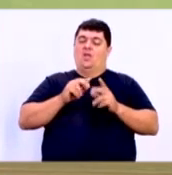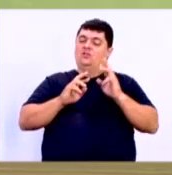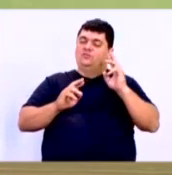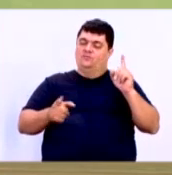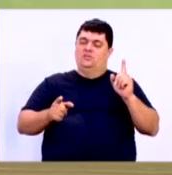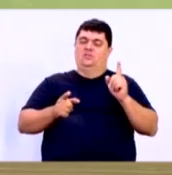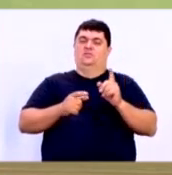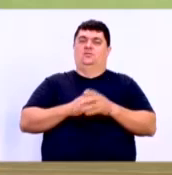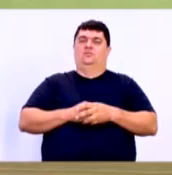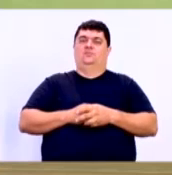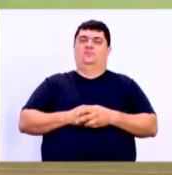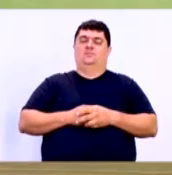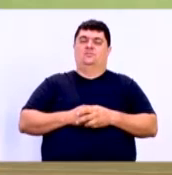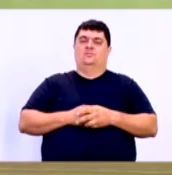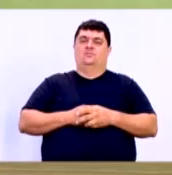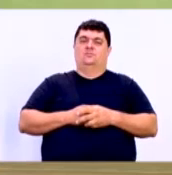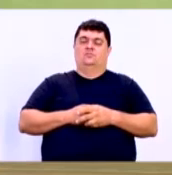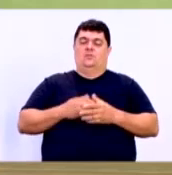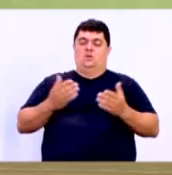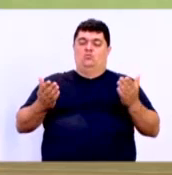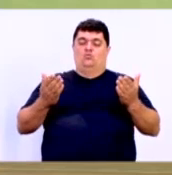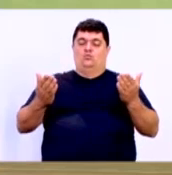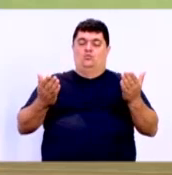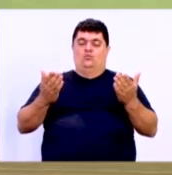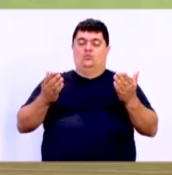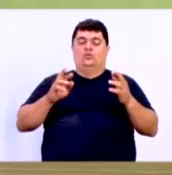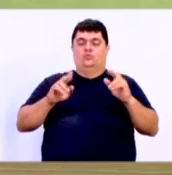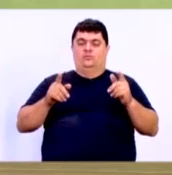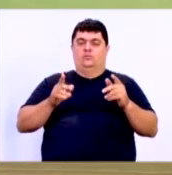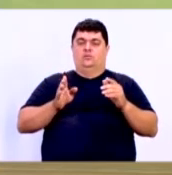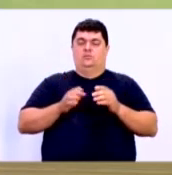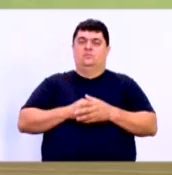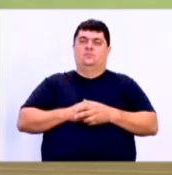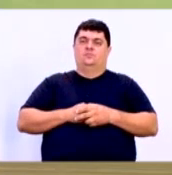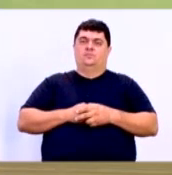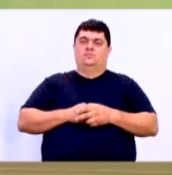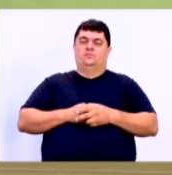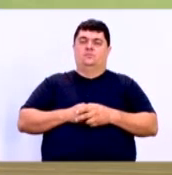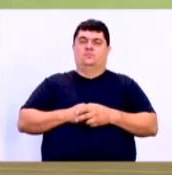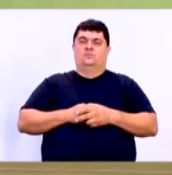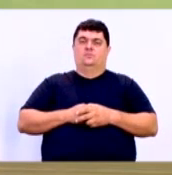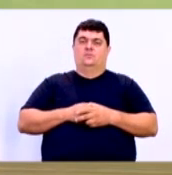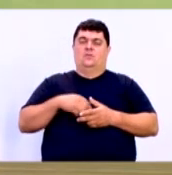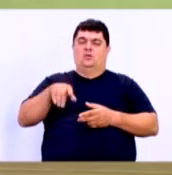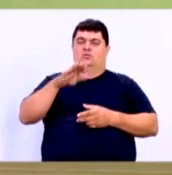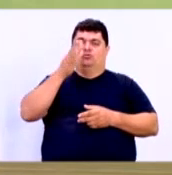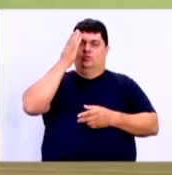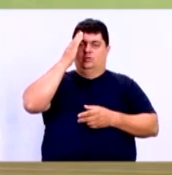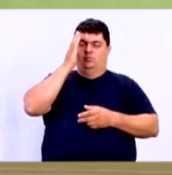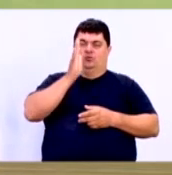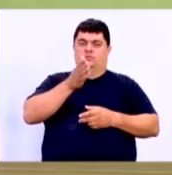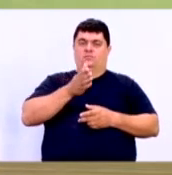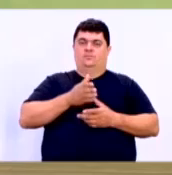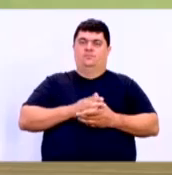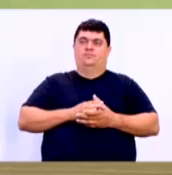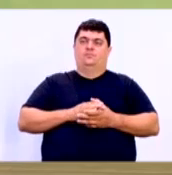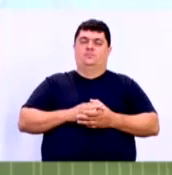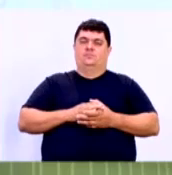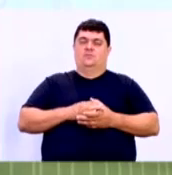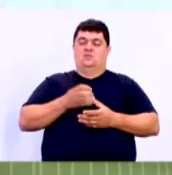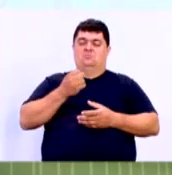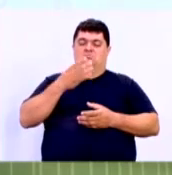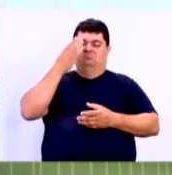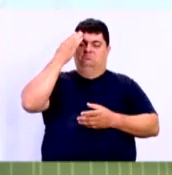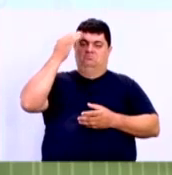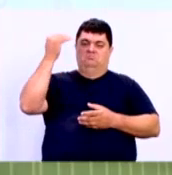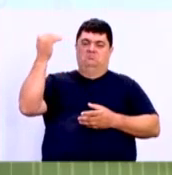distinção básica que vocês com certeza já sabem distinguir. Isso é um poço de